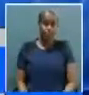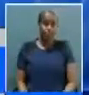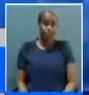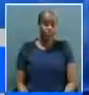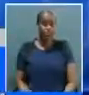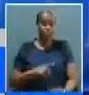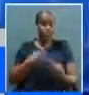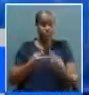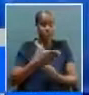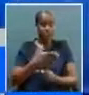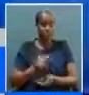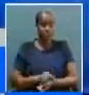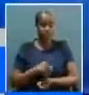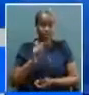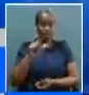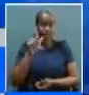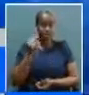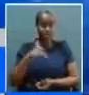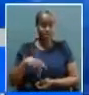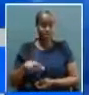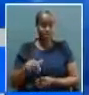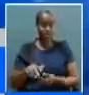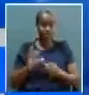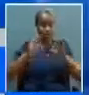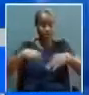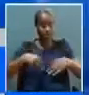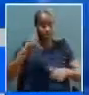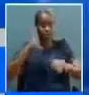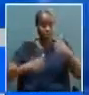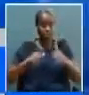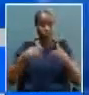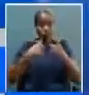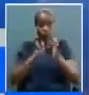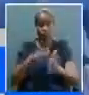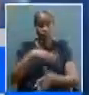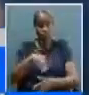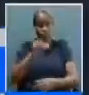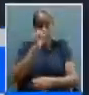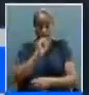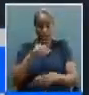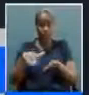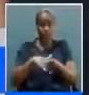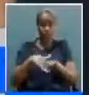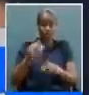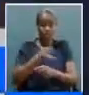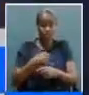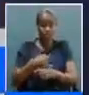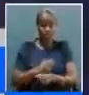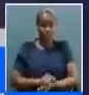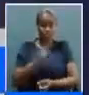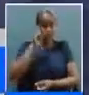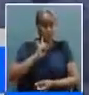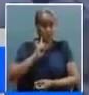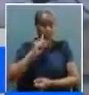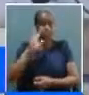Aos 17 anos, Eliana Rosa conquista finalíssima do concurso Todo Mundo Canta, com plena participação das ilhas. A candidata